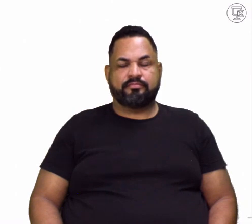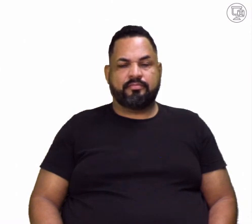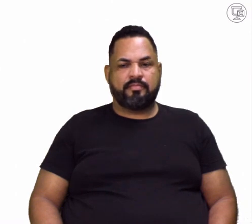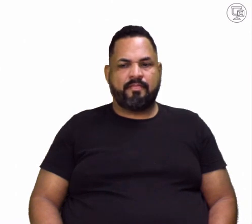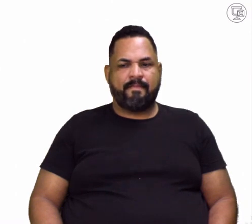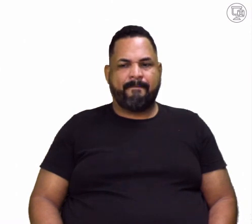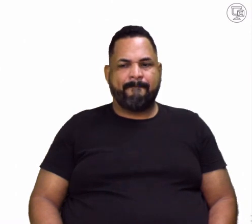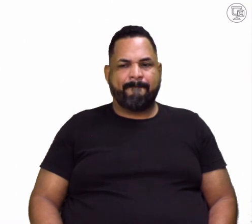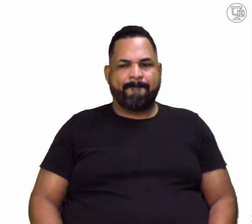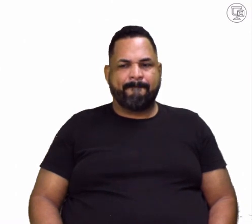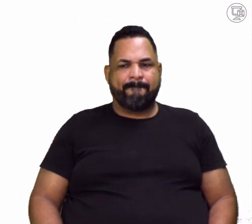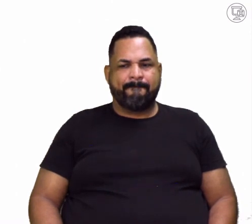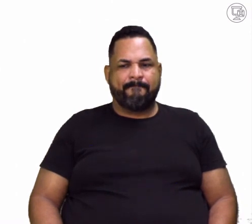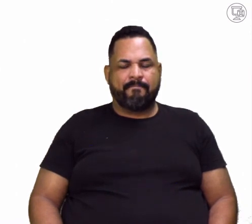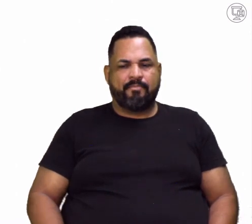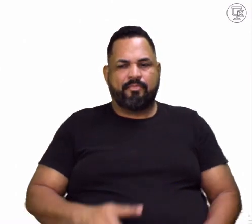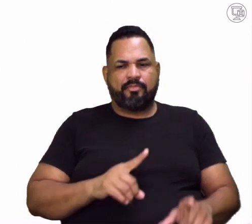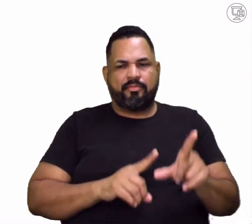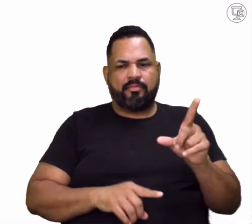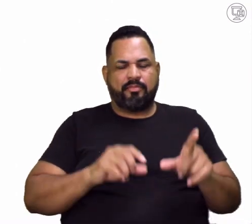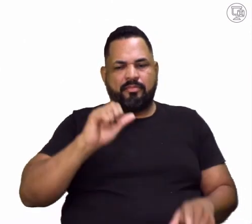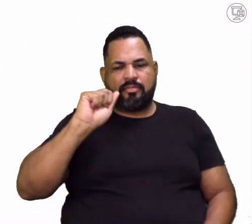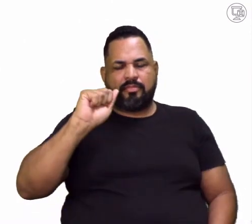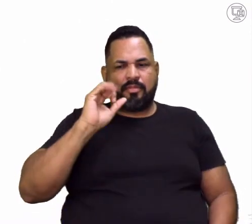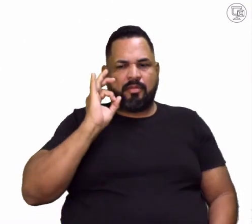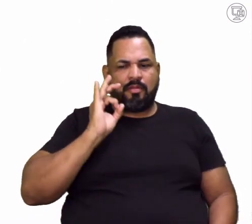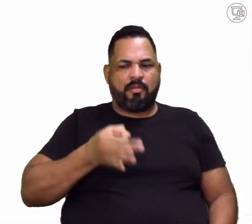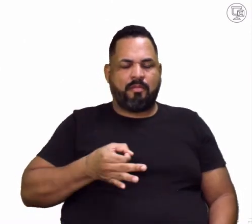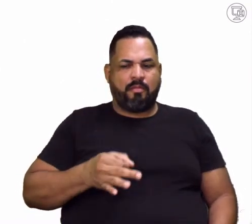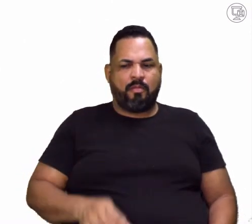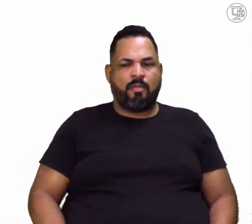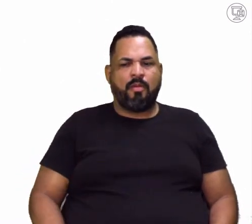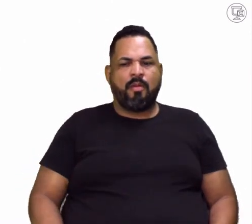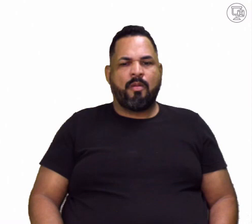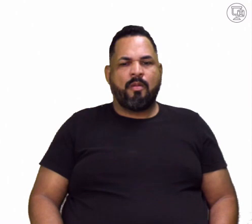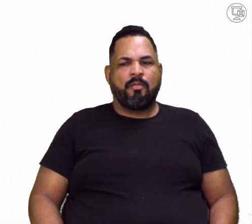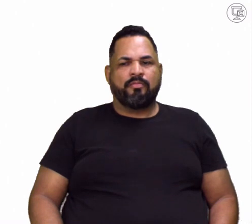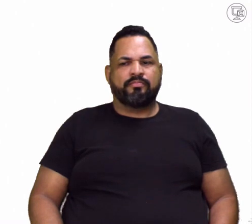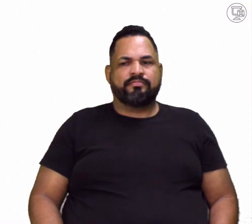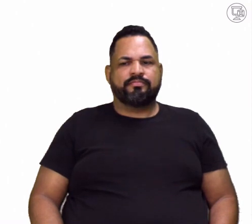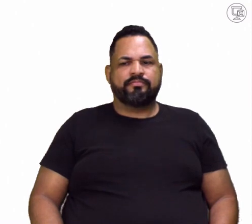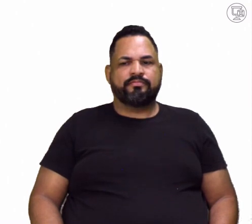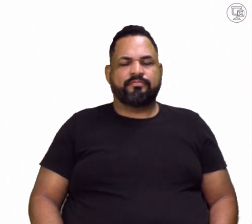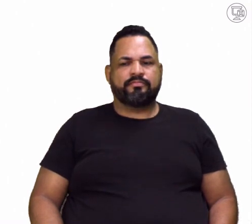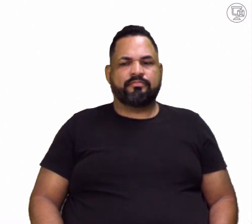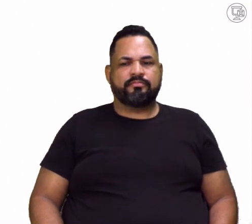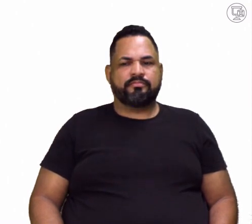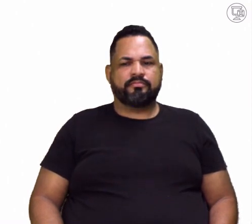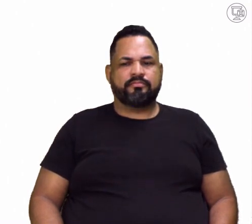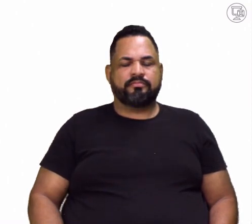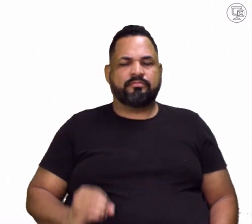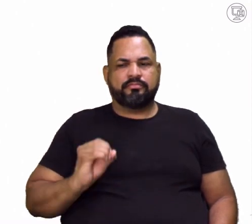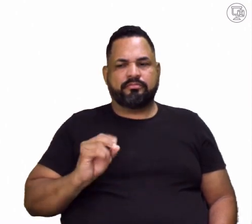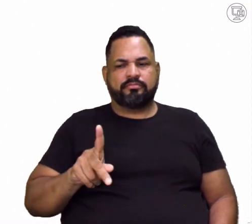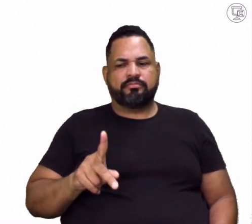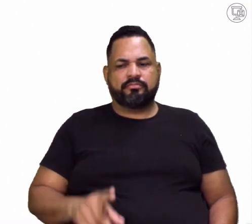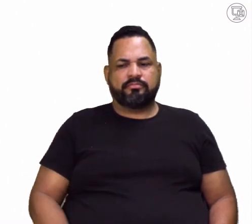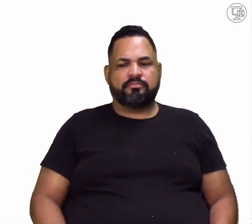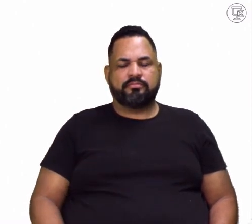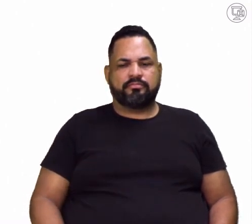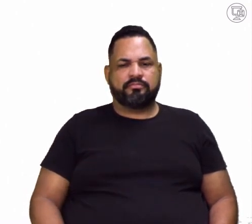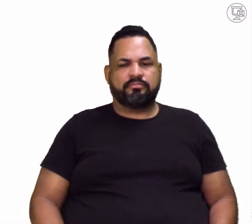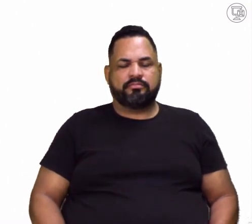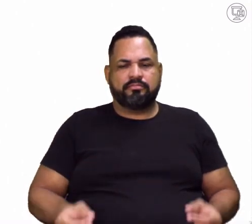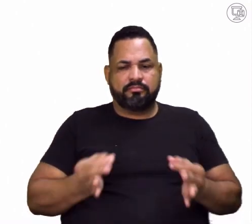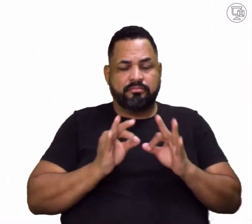581 tá aqui letra A certo 581 cm³ Ok então